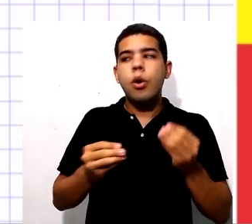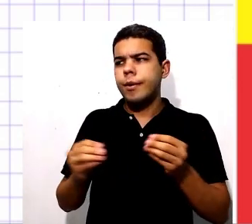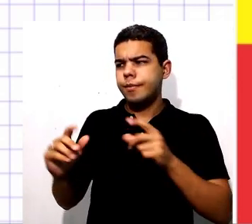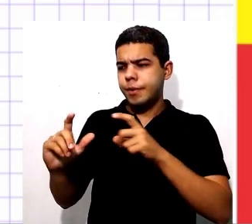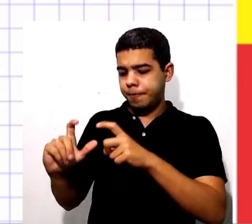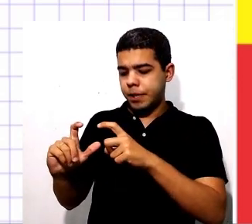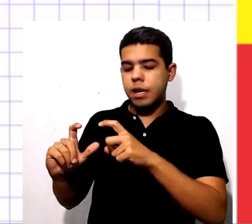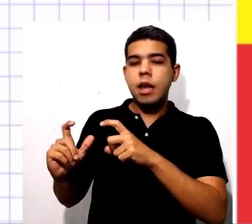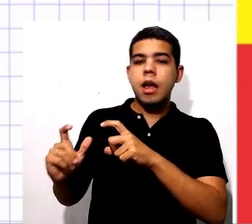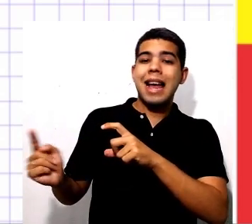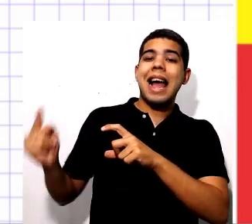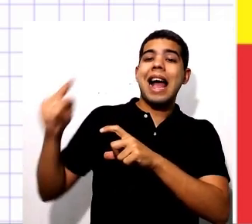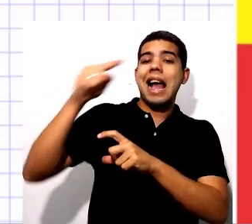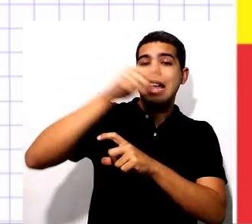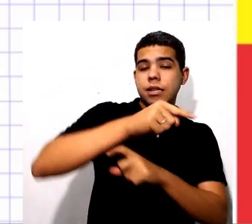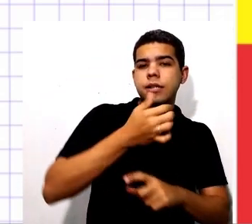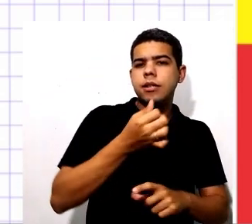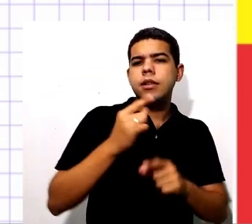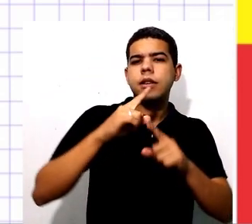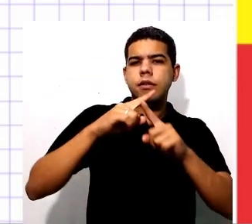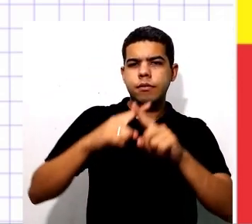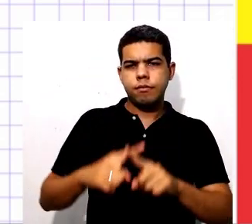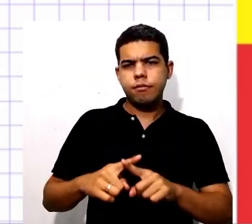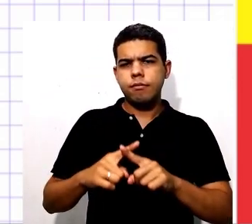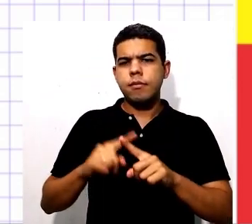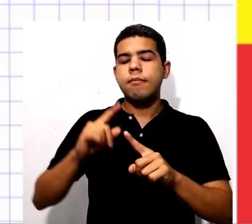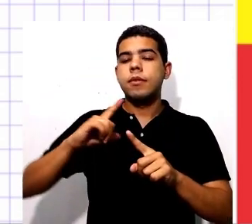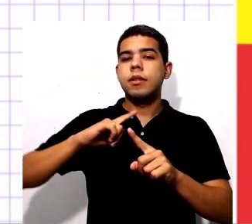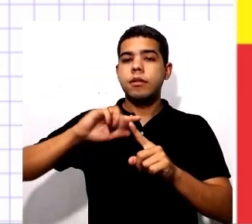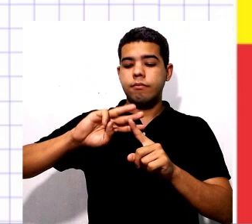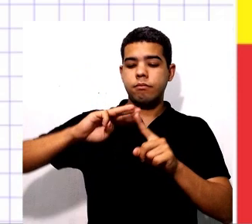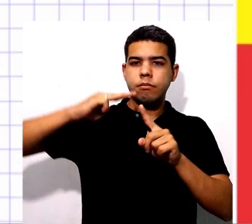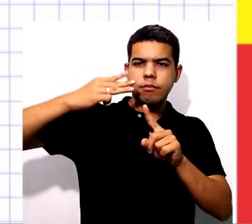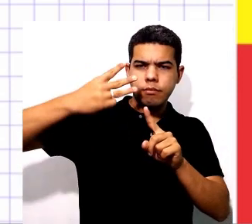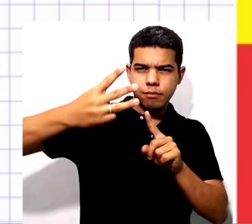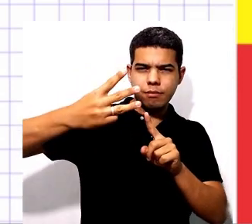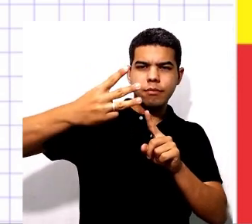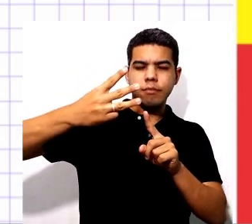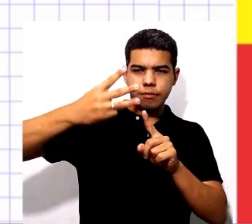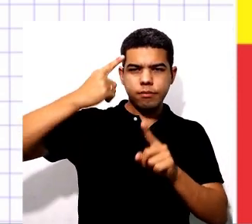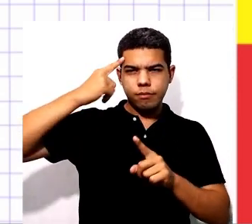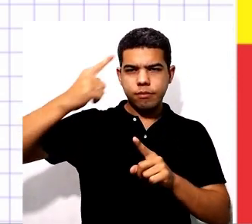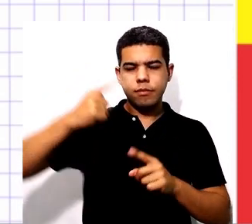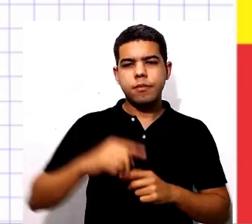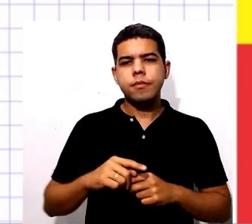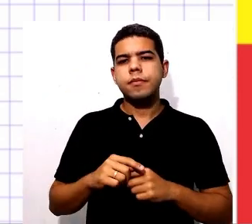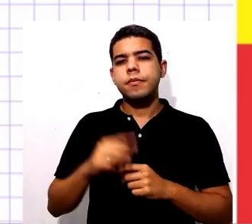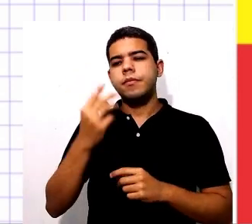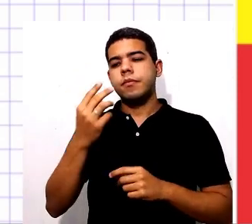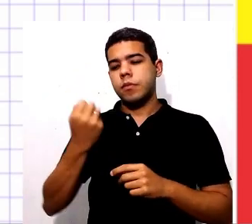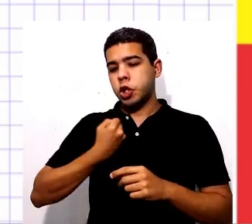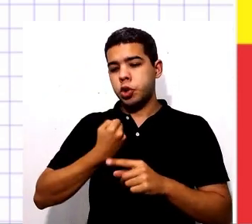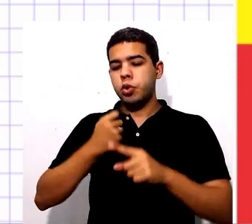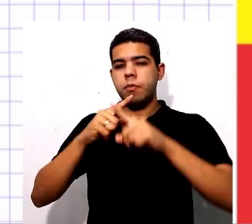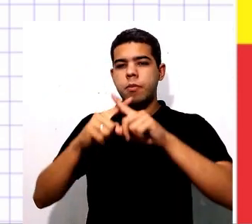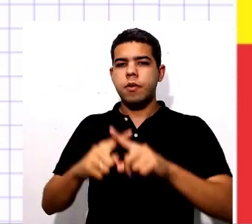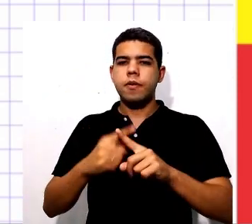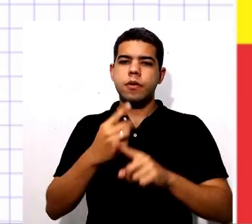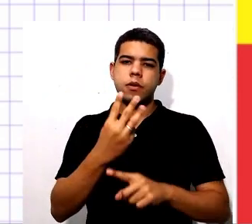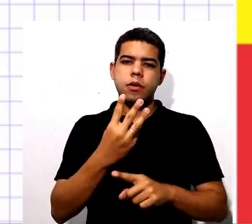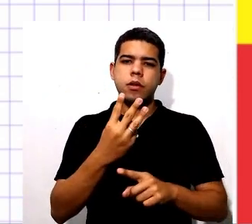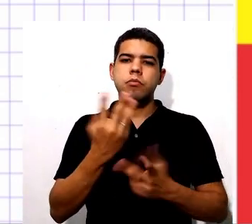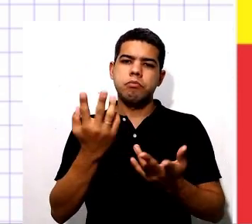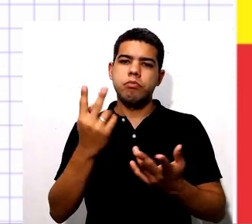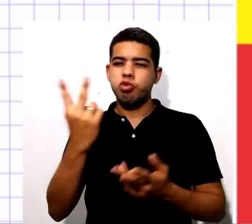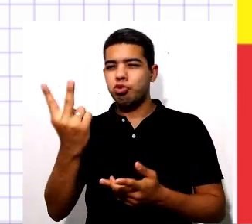ó, triplica. Triplica é 3 vezes o número. Então, 2 vezes 3, 6. Então, ó, 2 vezes 3,